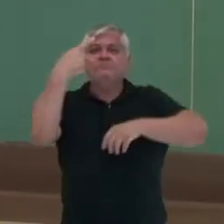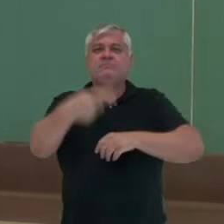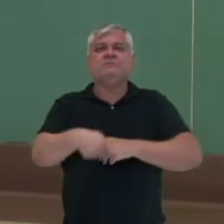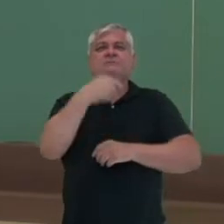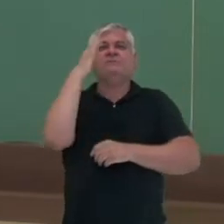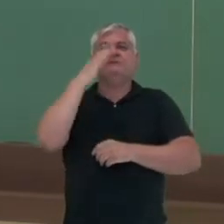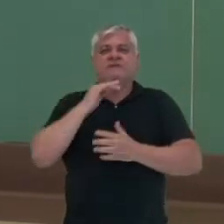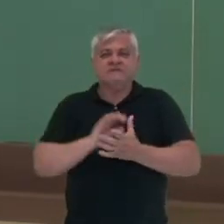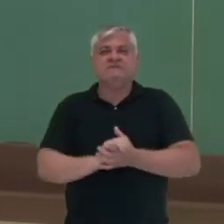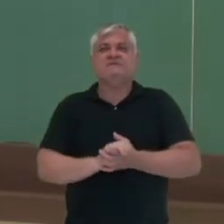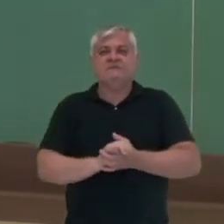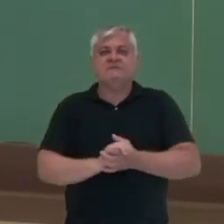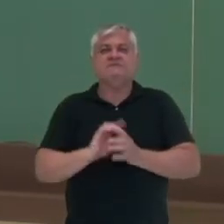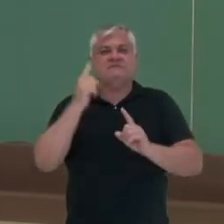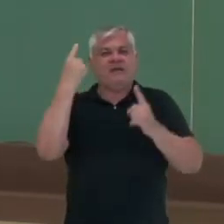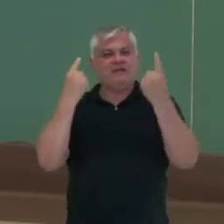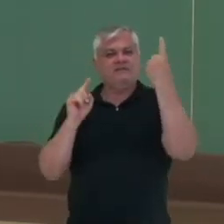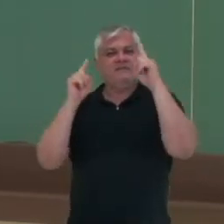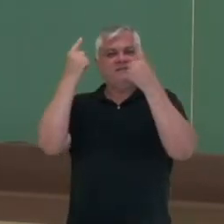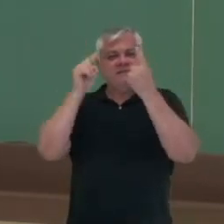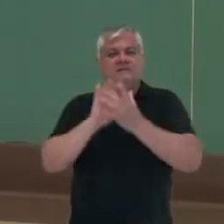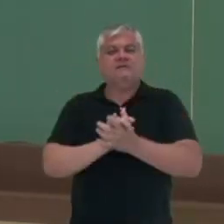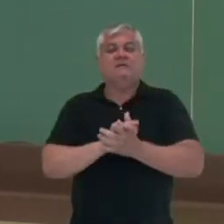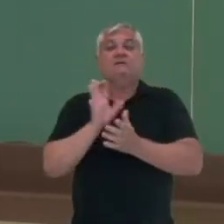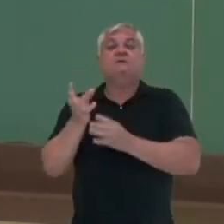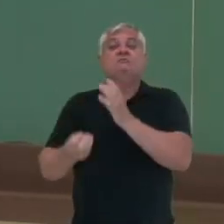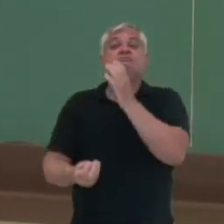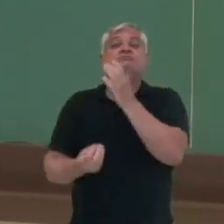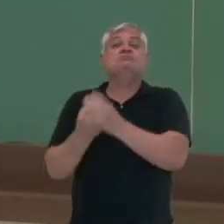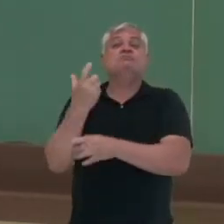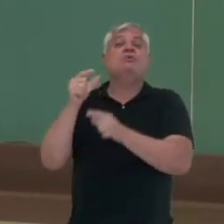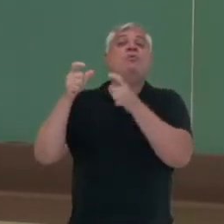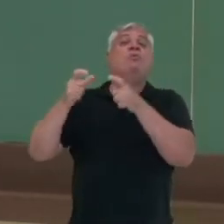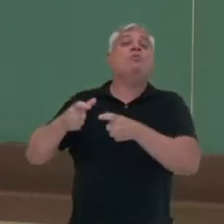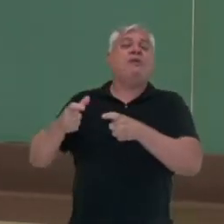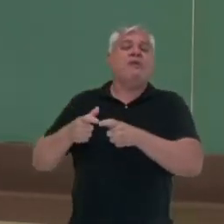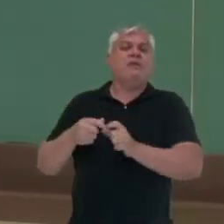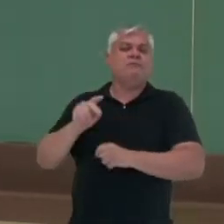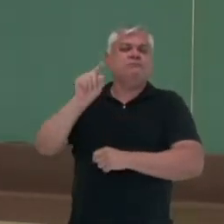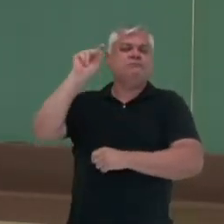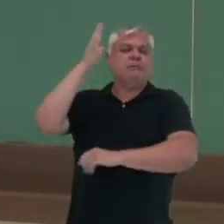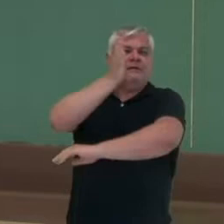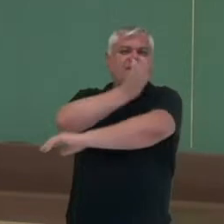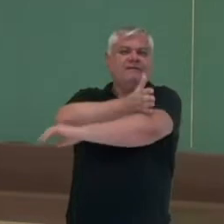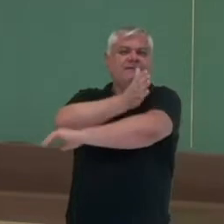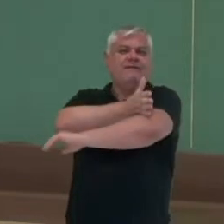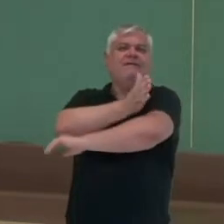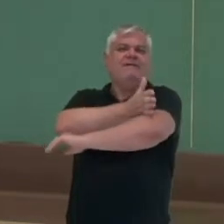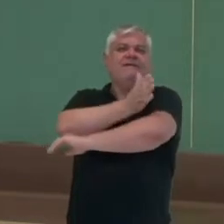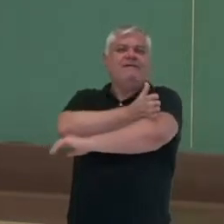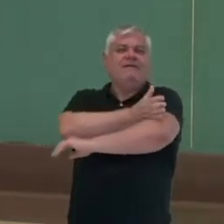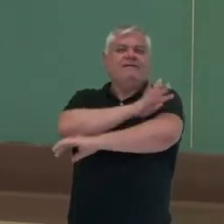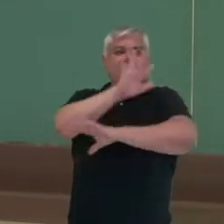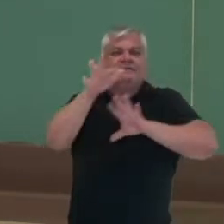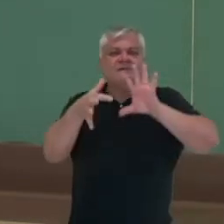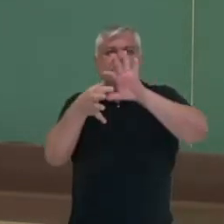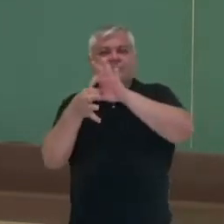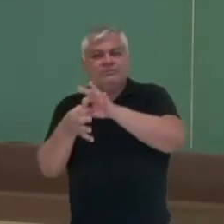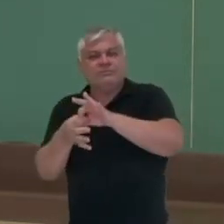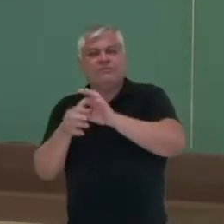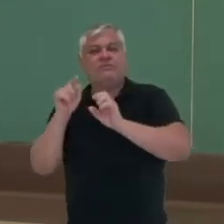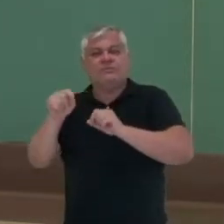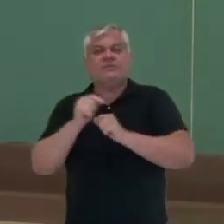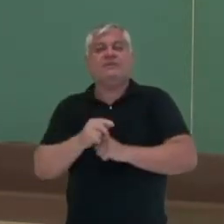Brasil, o carnaval. Sua origem remonta à Idade Média e tem associação direta com